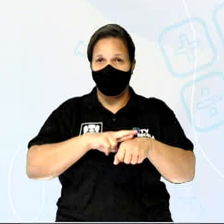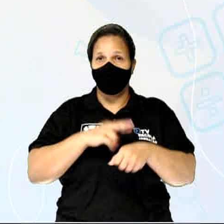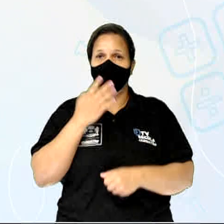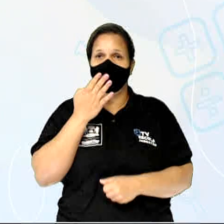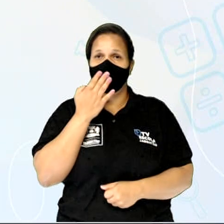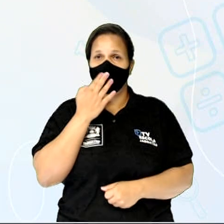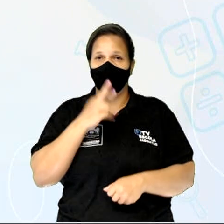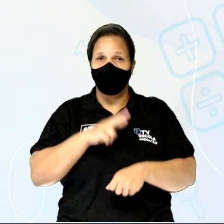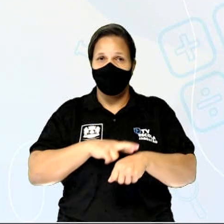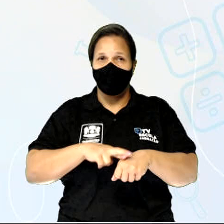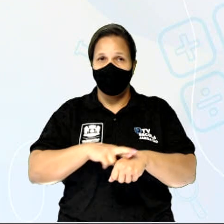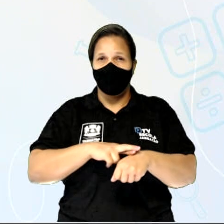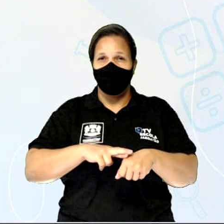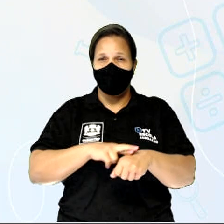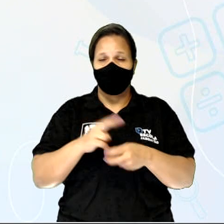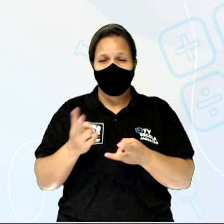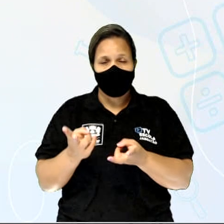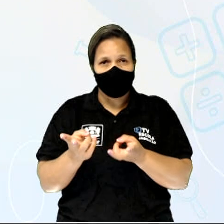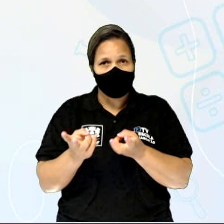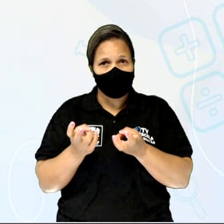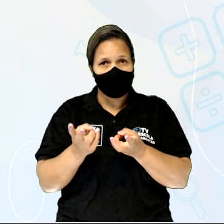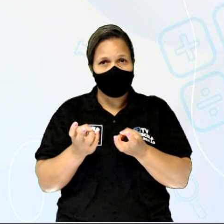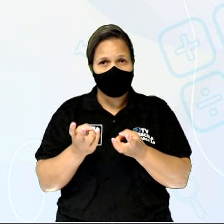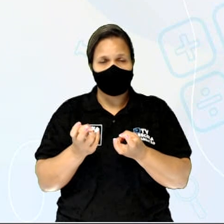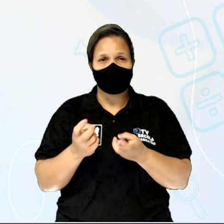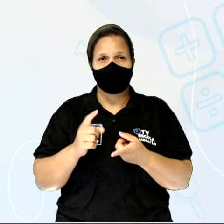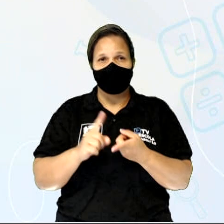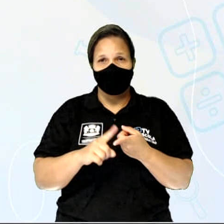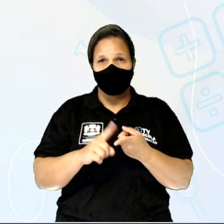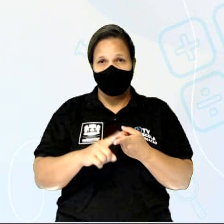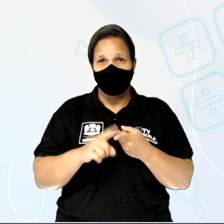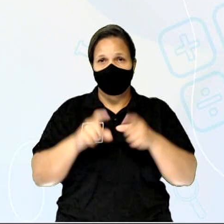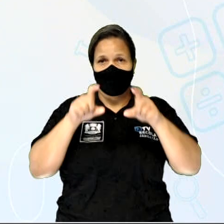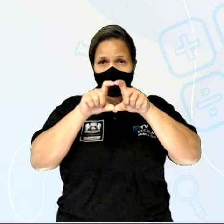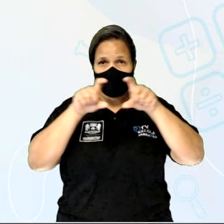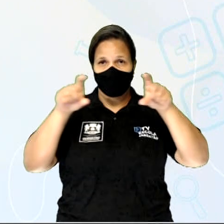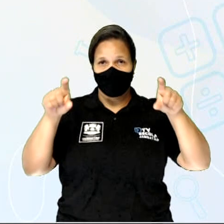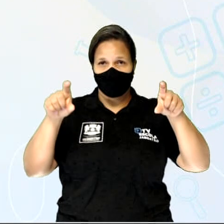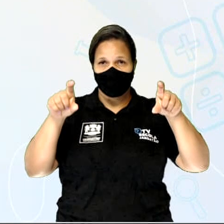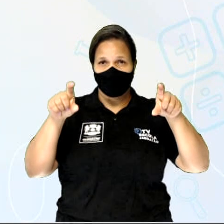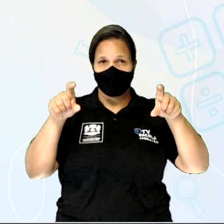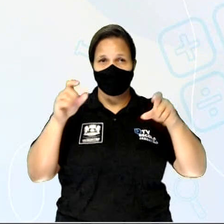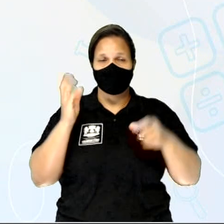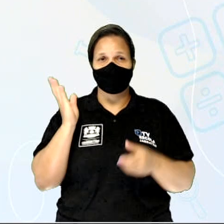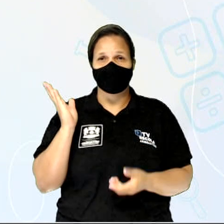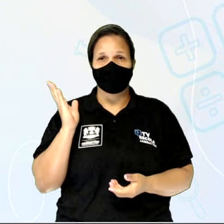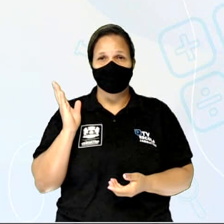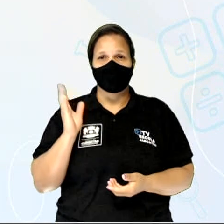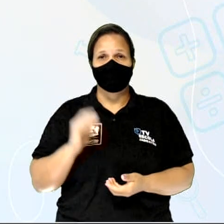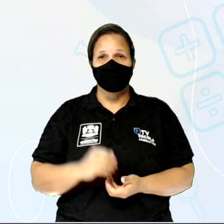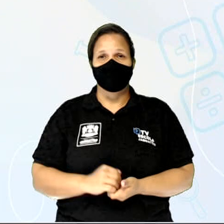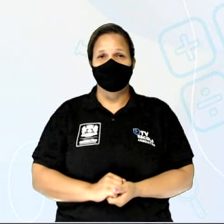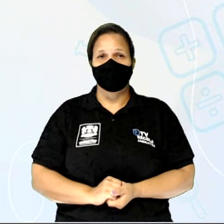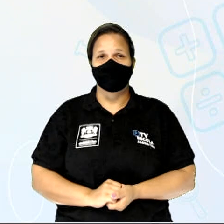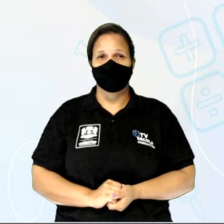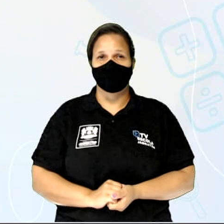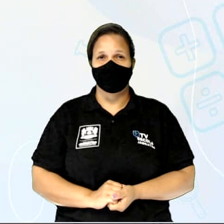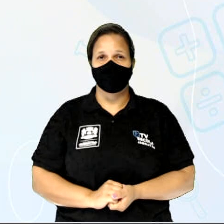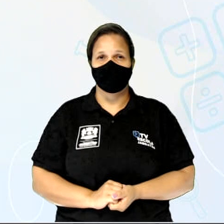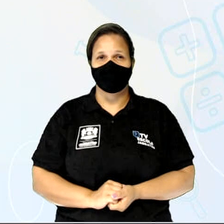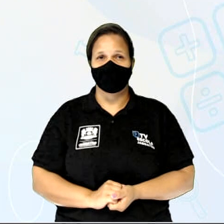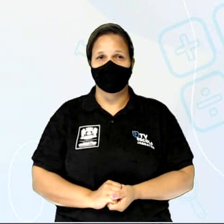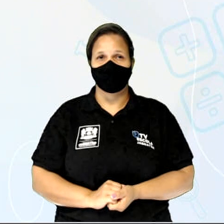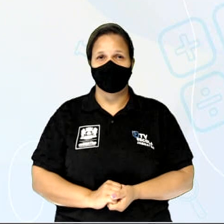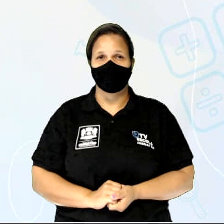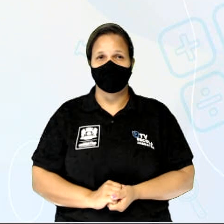you. Percebam isso também na seguinte sentença. If she comes to